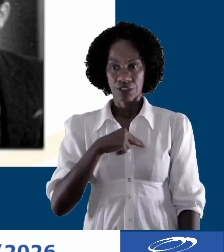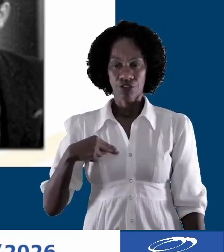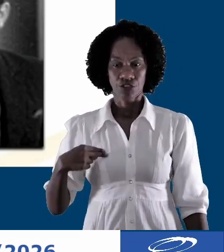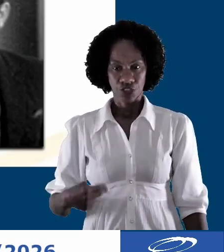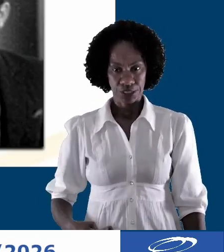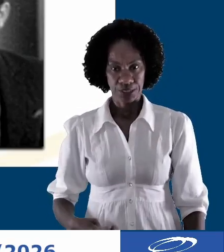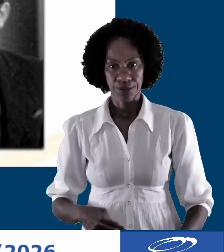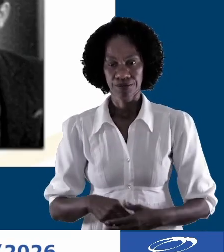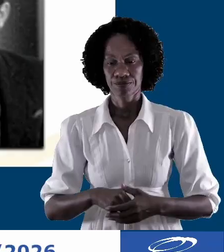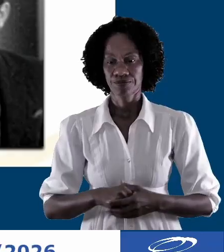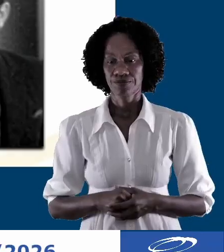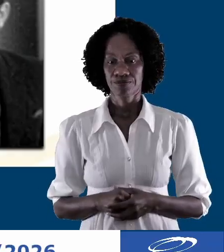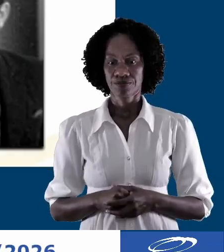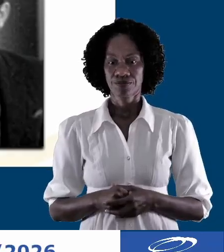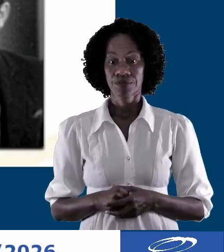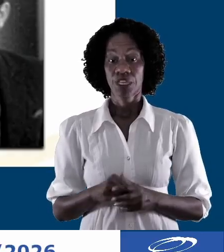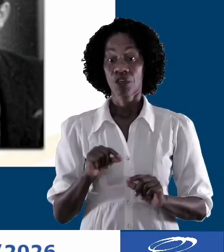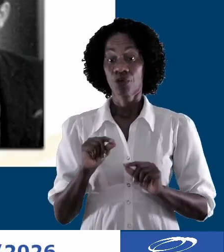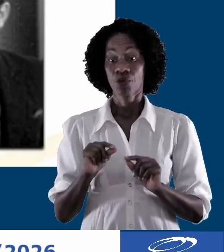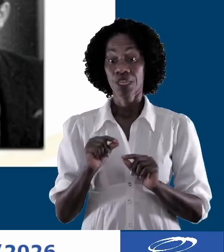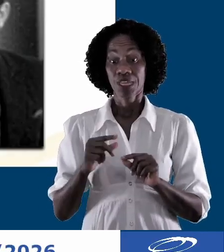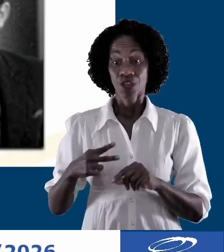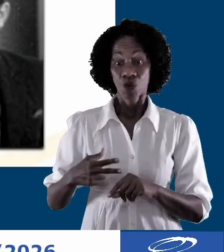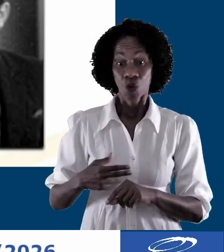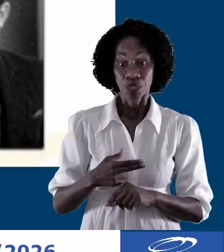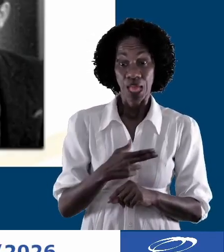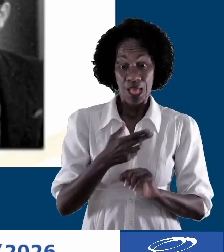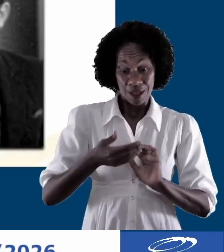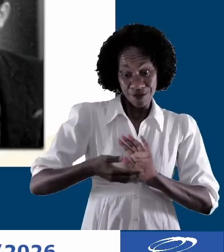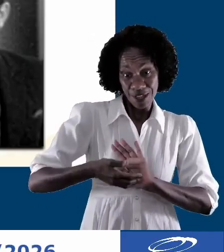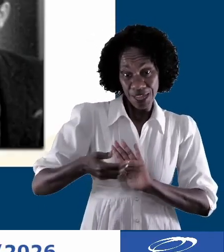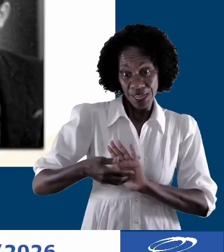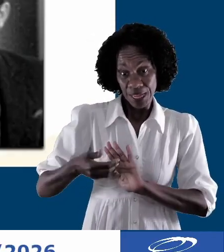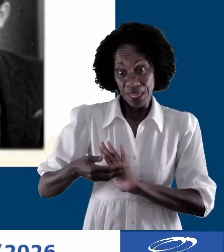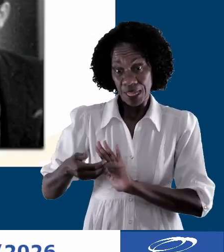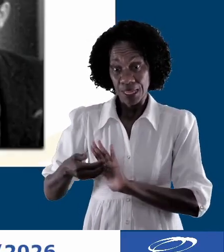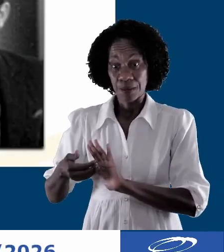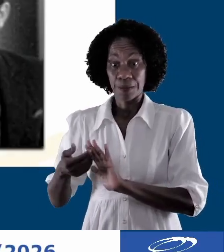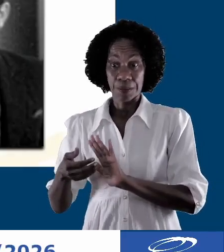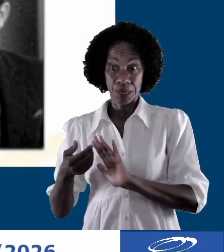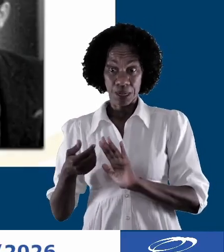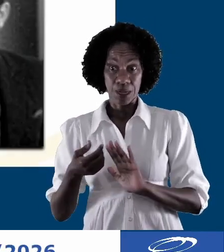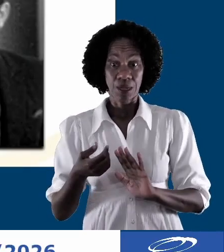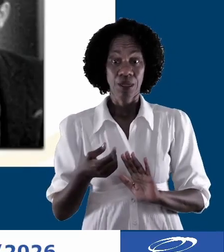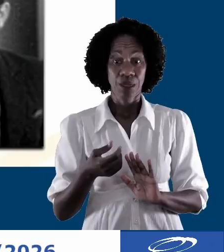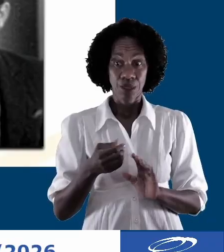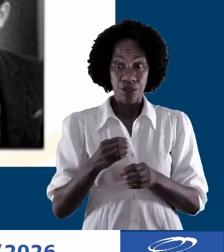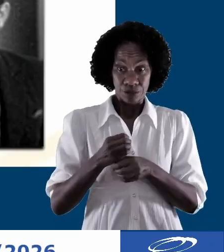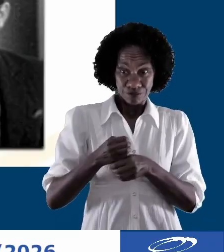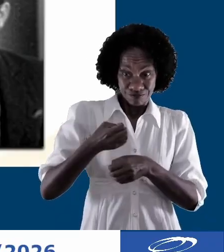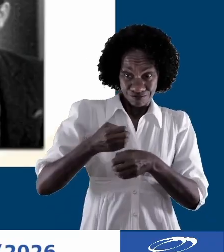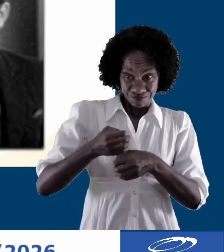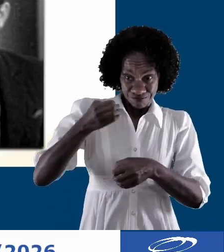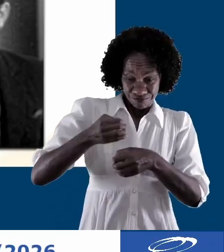era feito? Uma toracotomia, um debridamento do tecido fibrótico, necrótico, descompressão, e colocado o